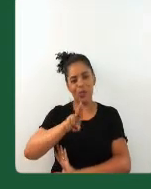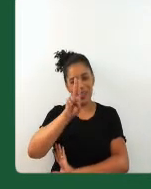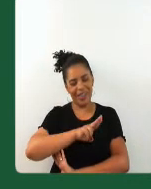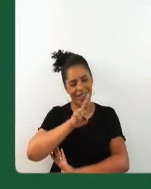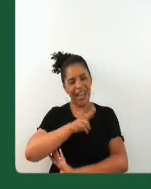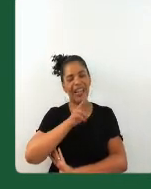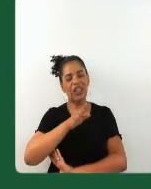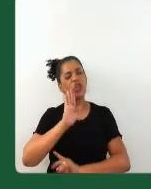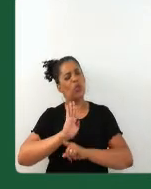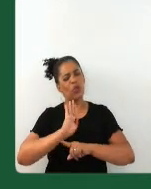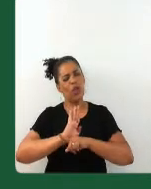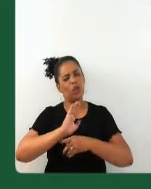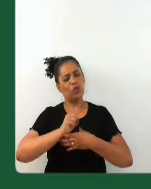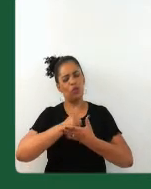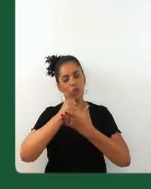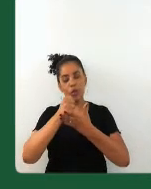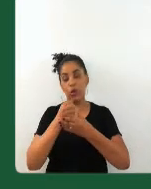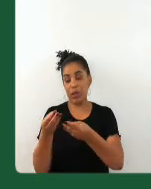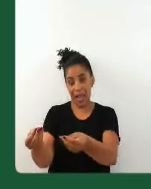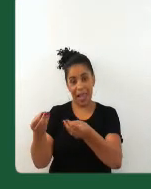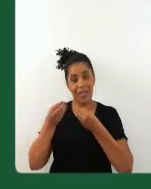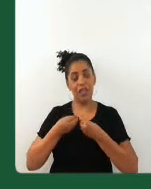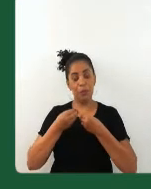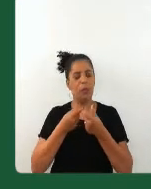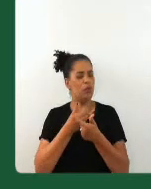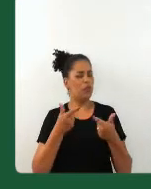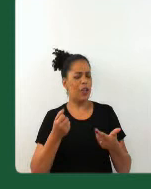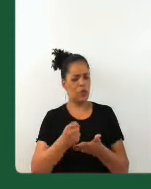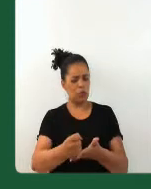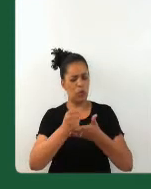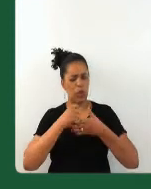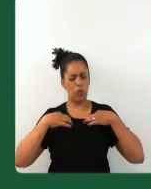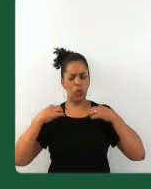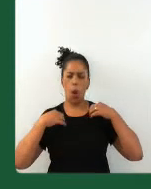mimetiza o nosso hospital, porque nós recebemos